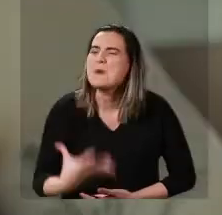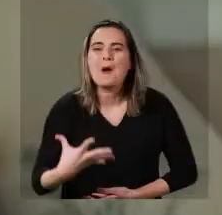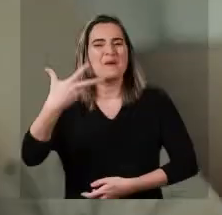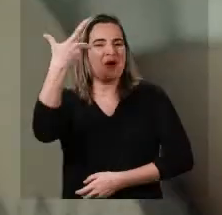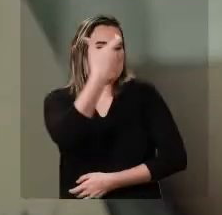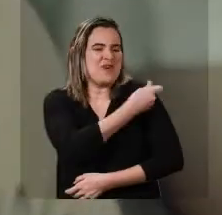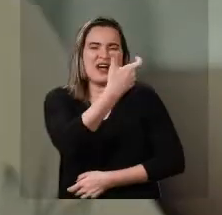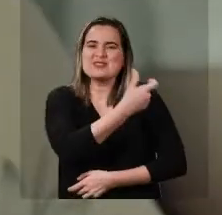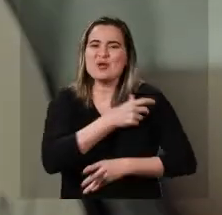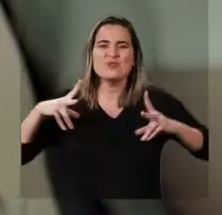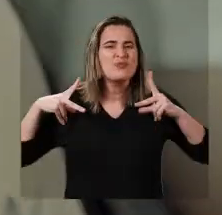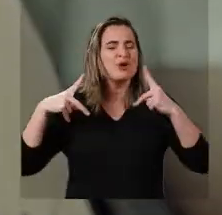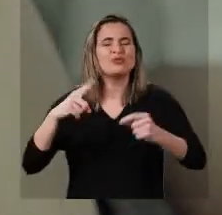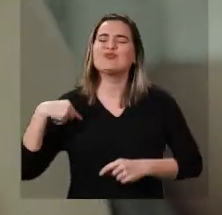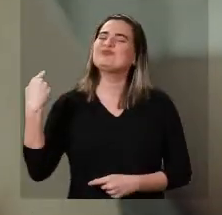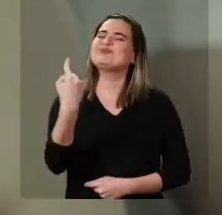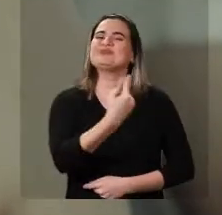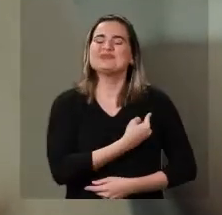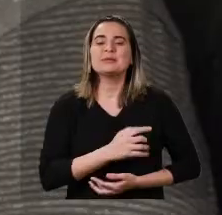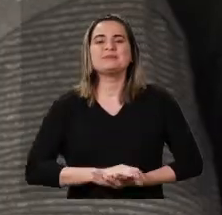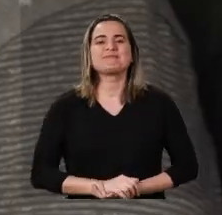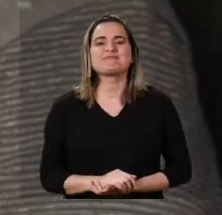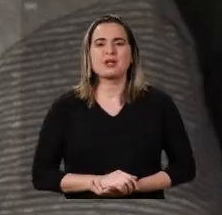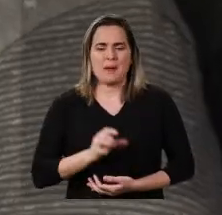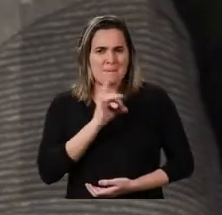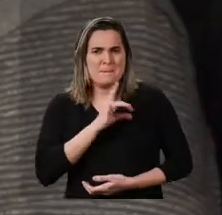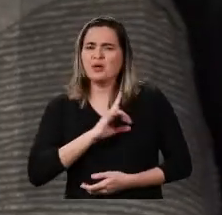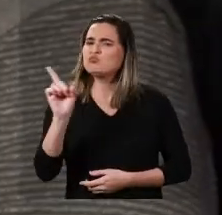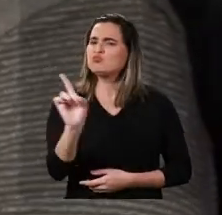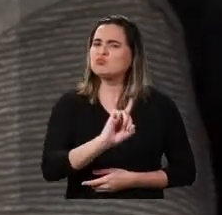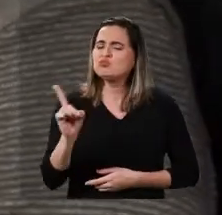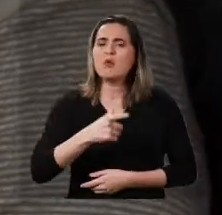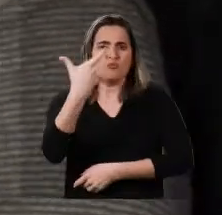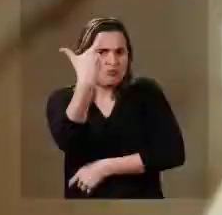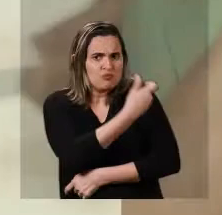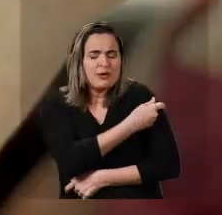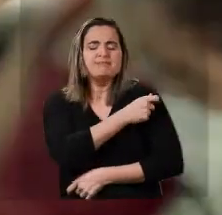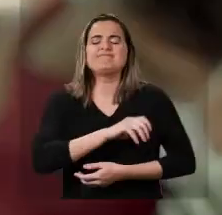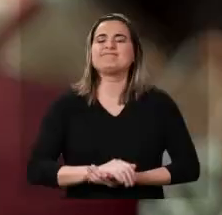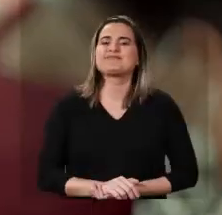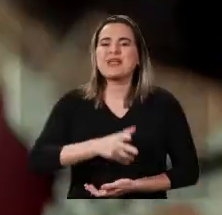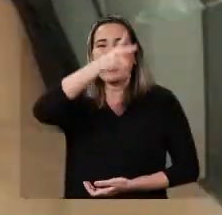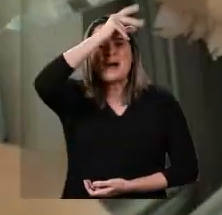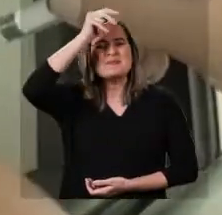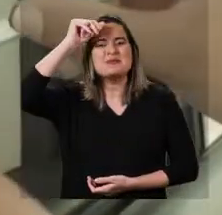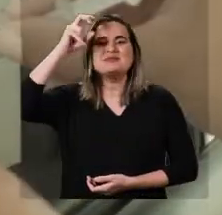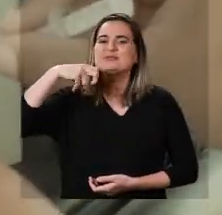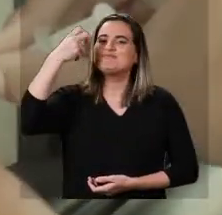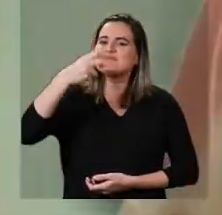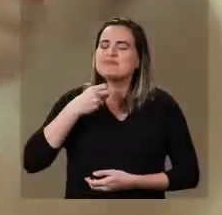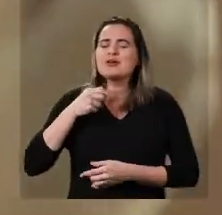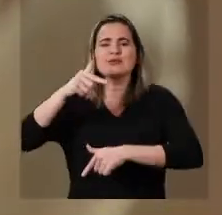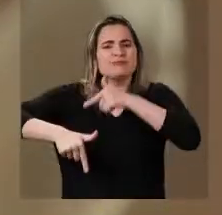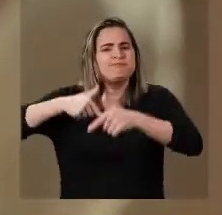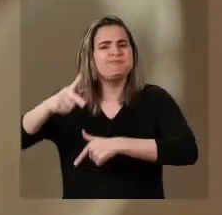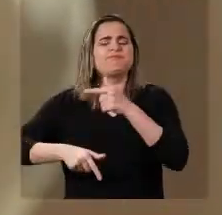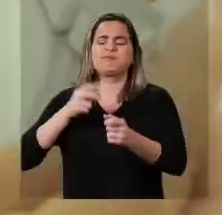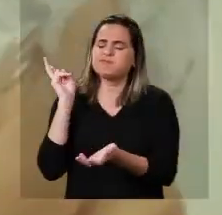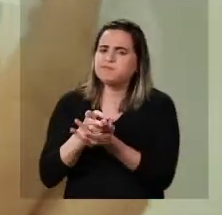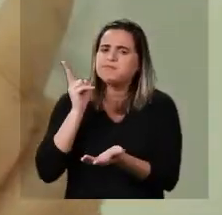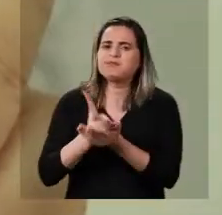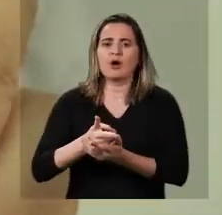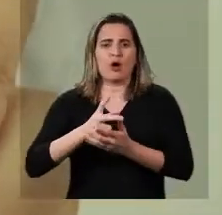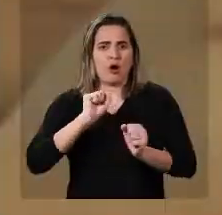É bom demais ver a vacina chegando para todo mundo. Não tenham medo, vacine-se. A Prefeitura do Natal vem trabalhando sem parar contra